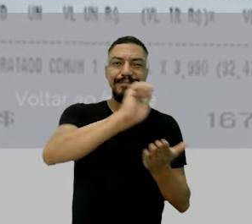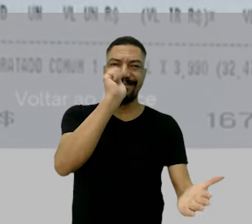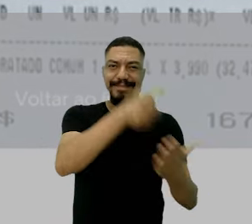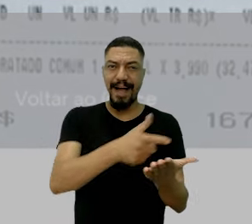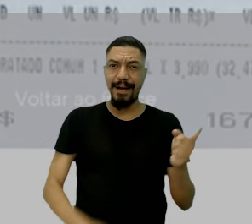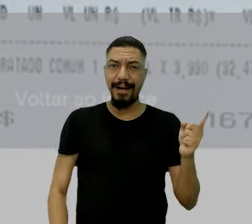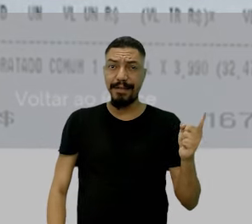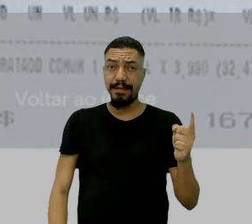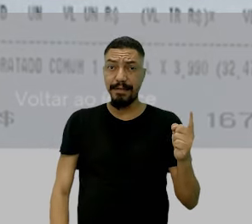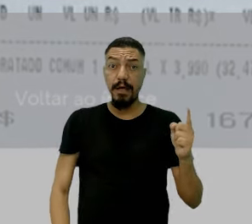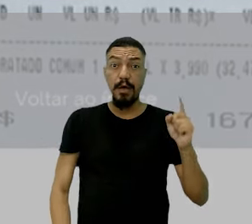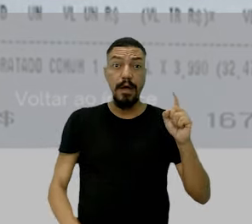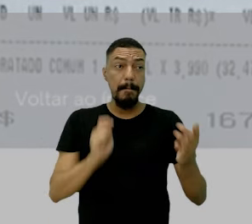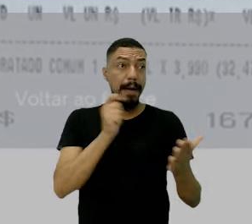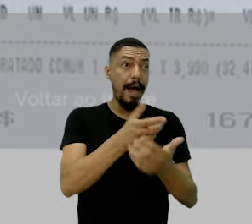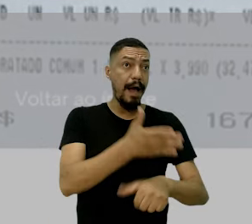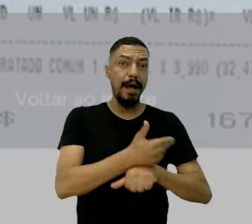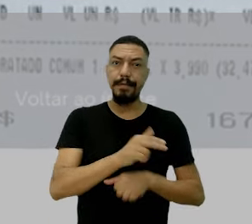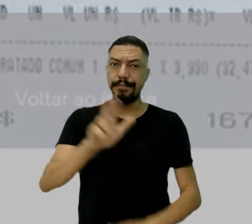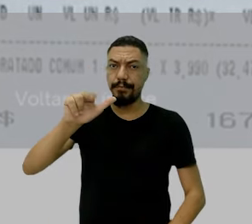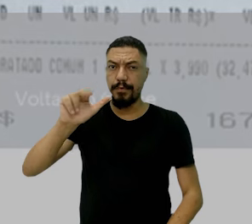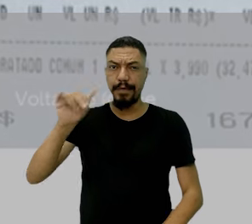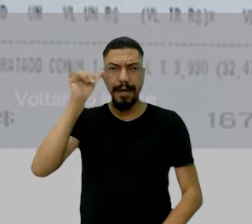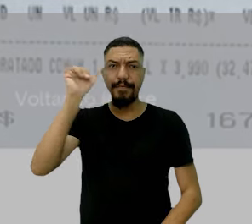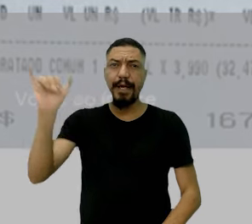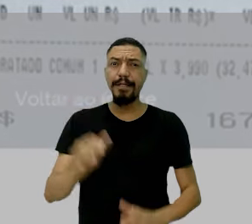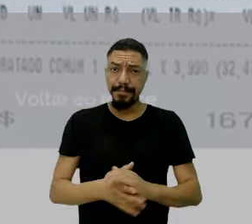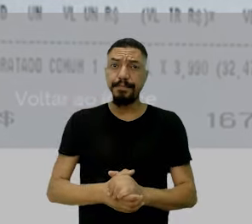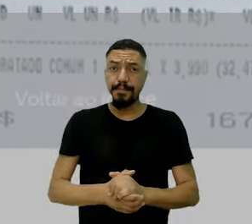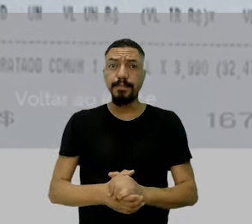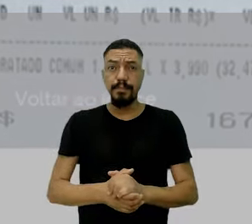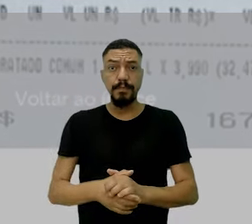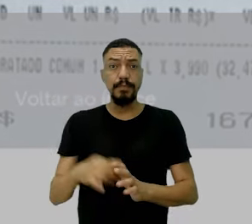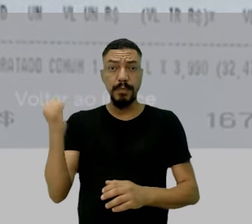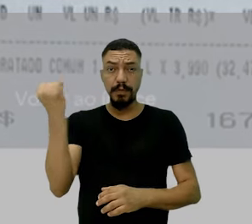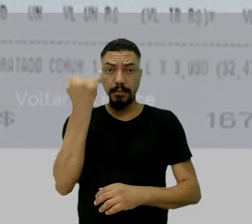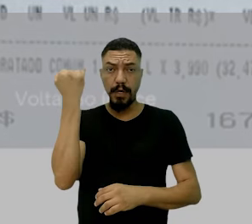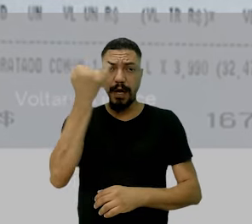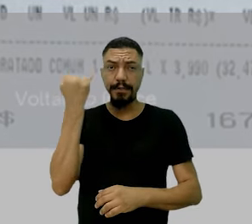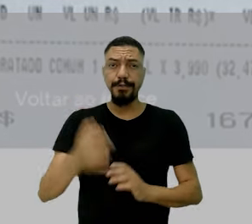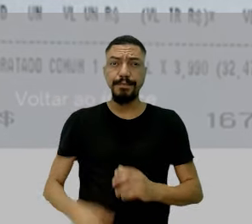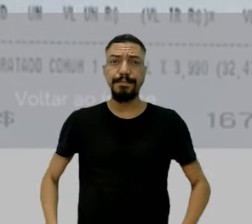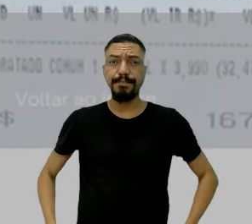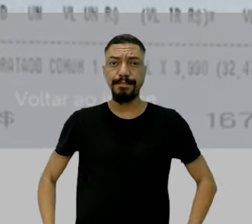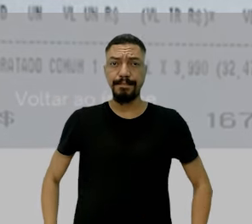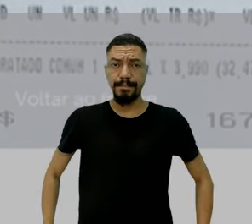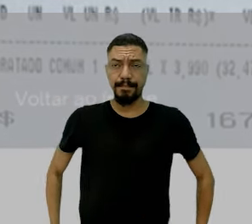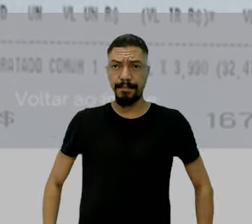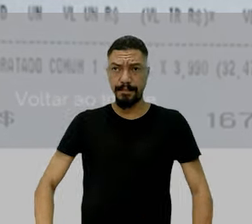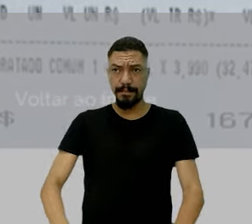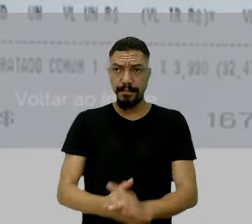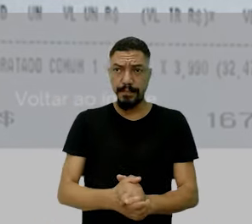você paga. Então, nunca paguem antecipadamente. Então, isso é algo super, super